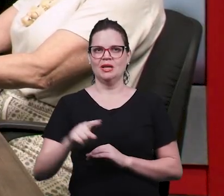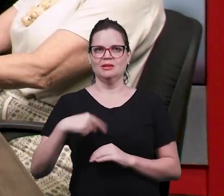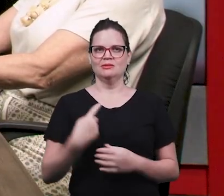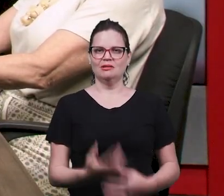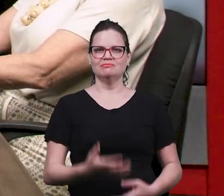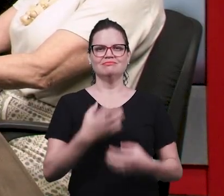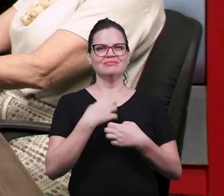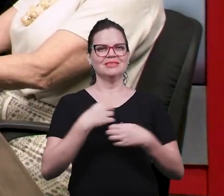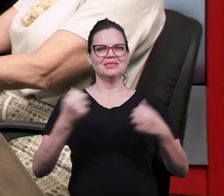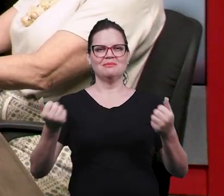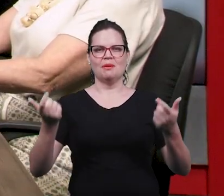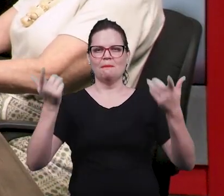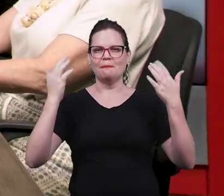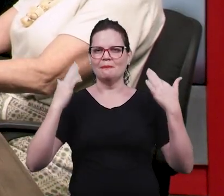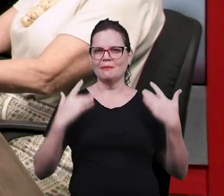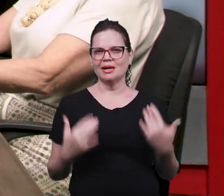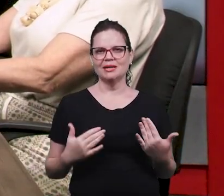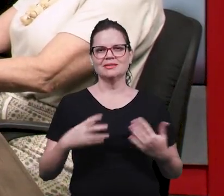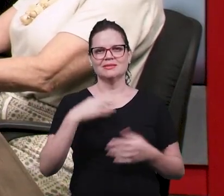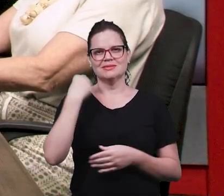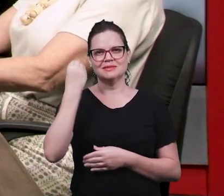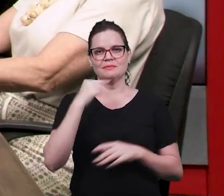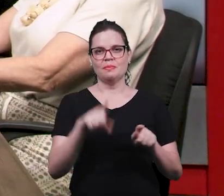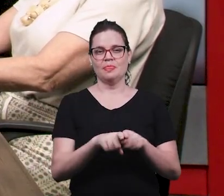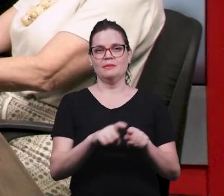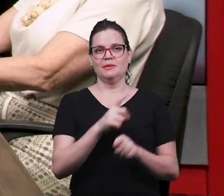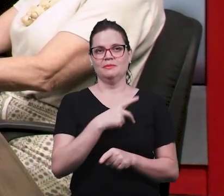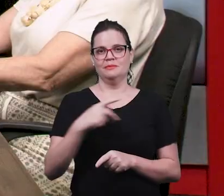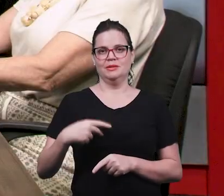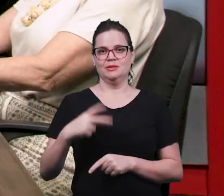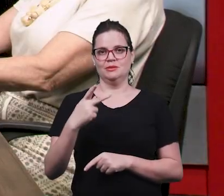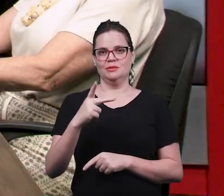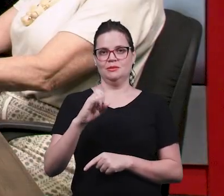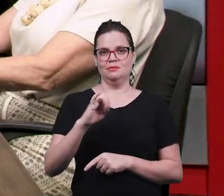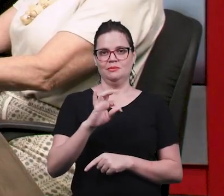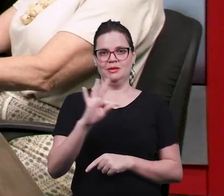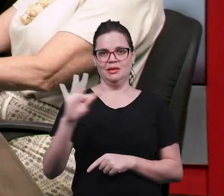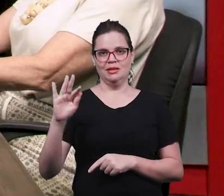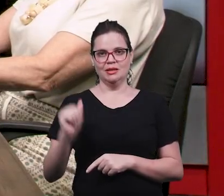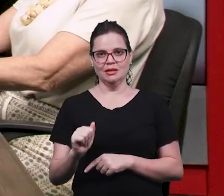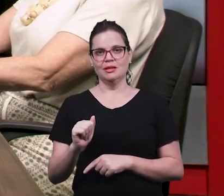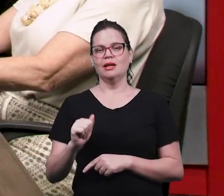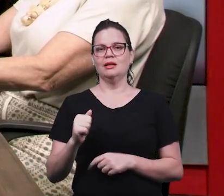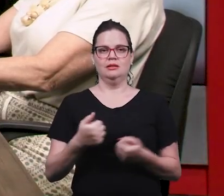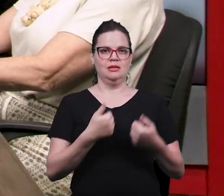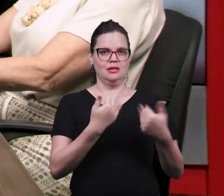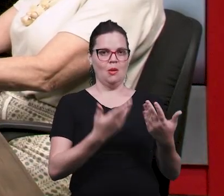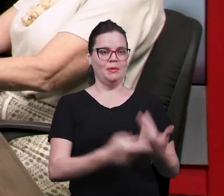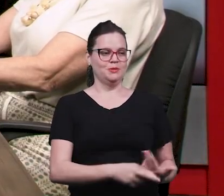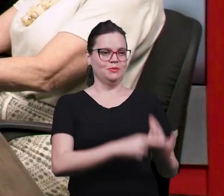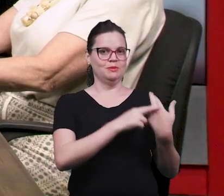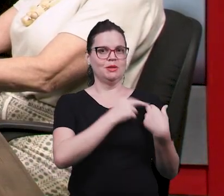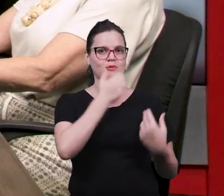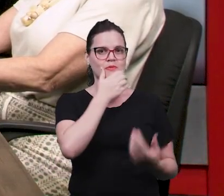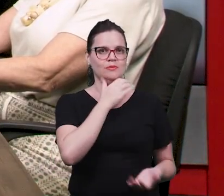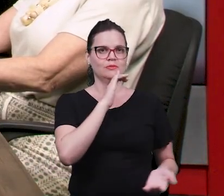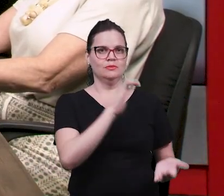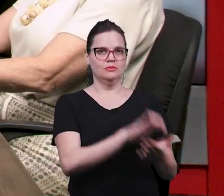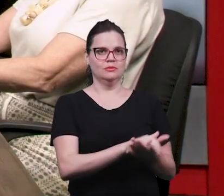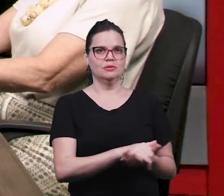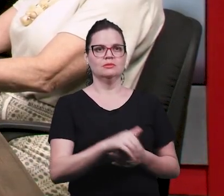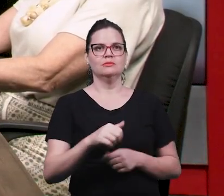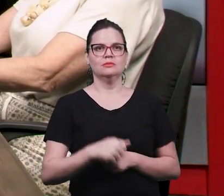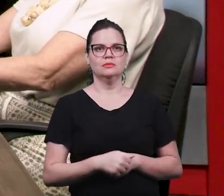enriquecidos com as experiências, né, Kézia? O pastor Pita deu uma tarefa para os nossos maridos, porque ele disse que pede a irmã